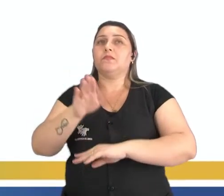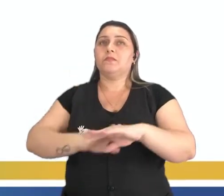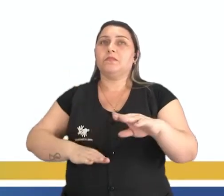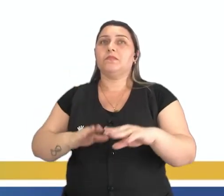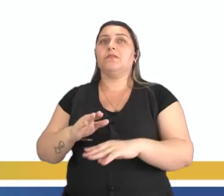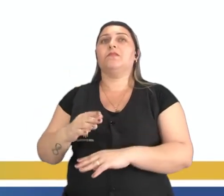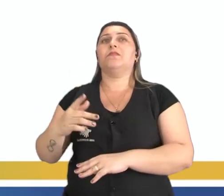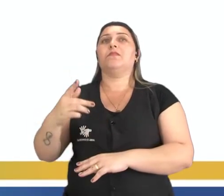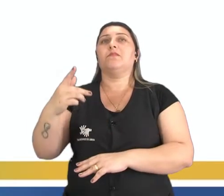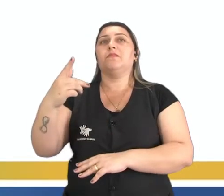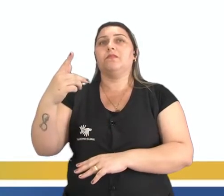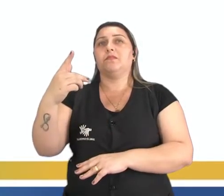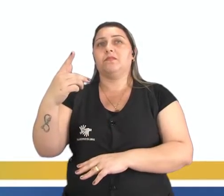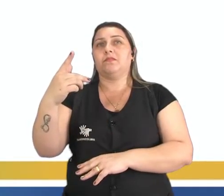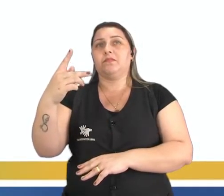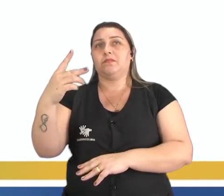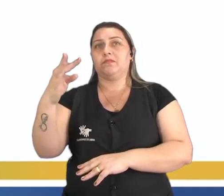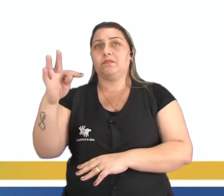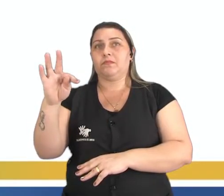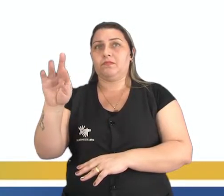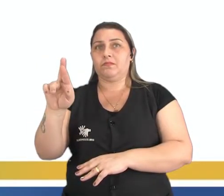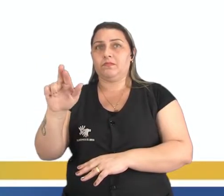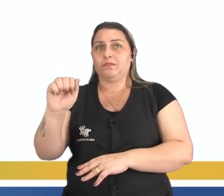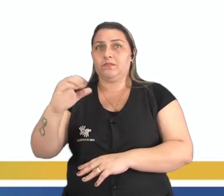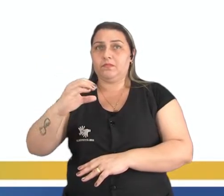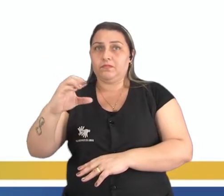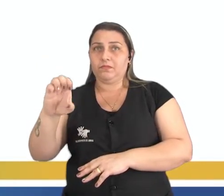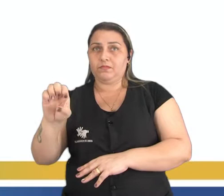de traceur, né? E as mulheres,